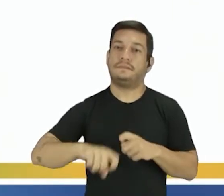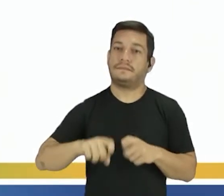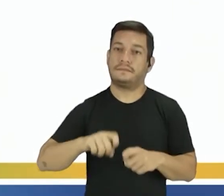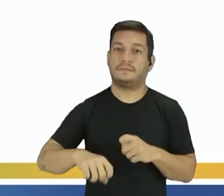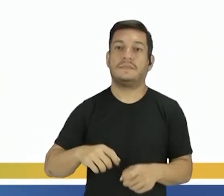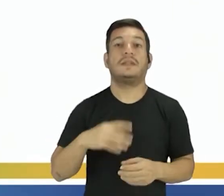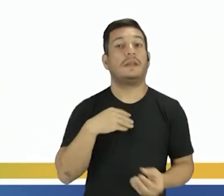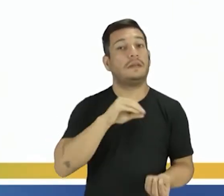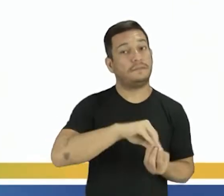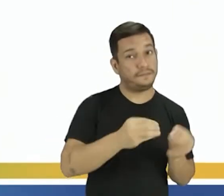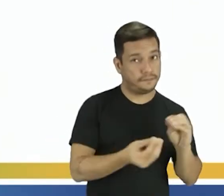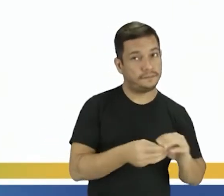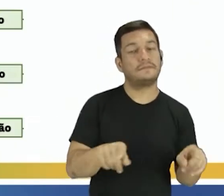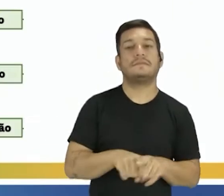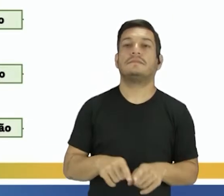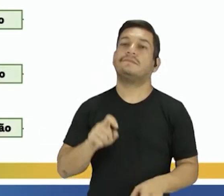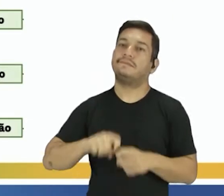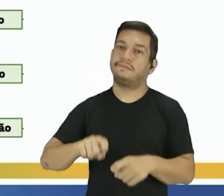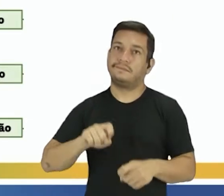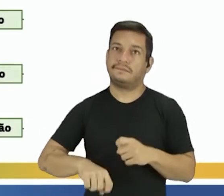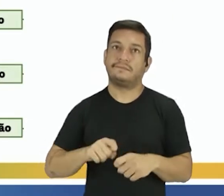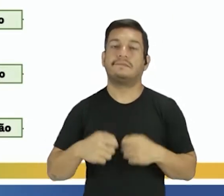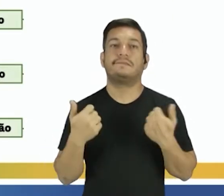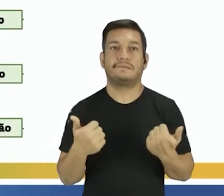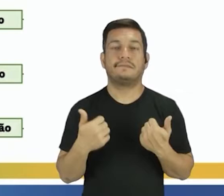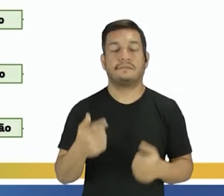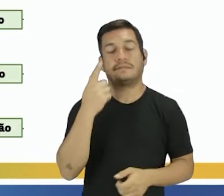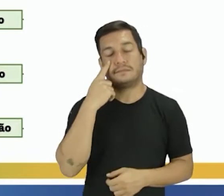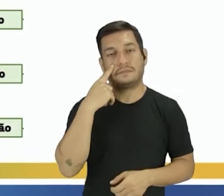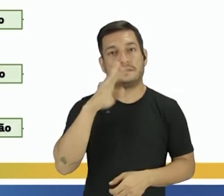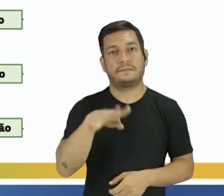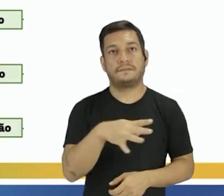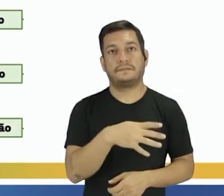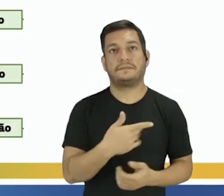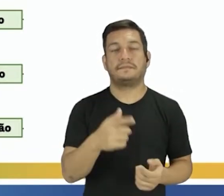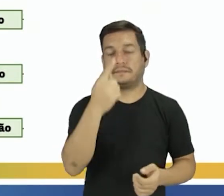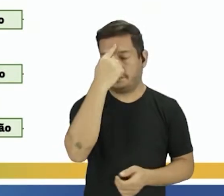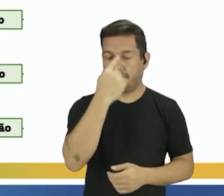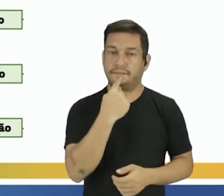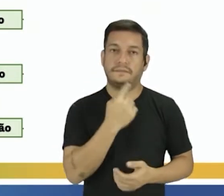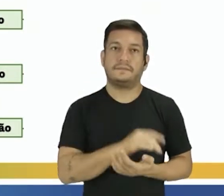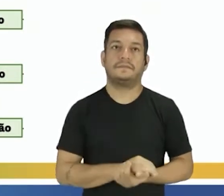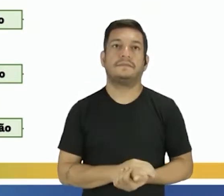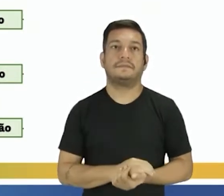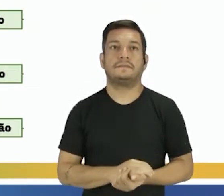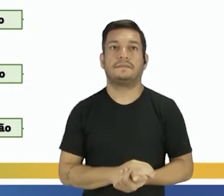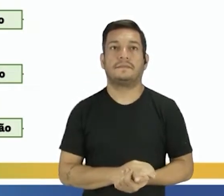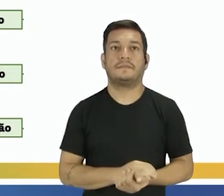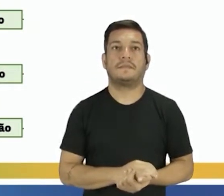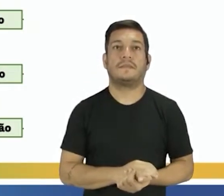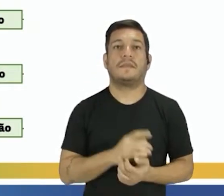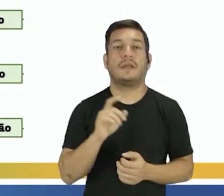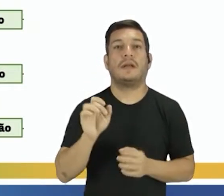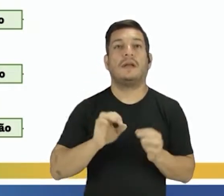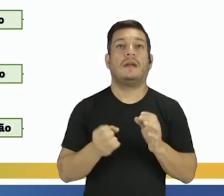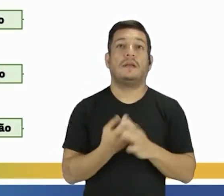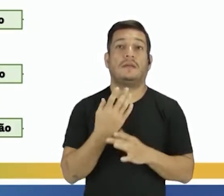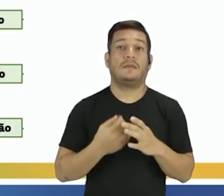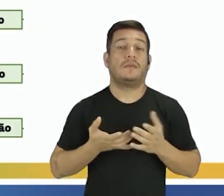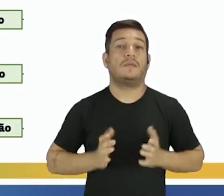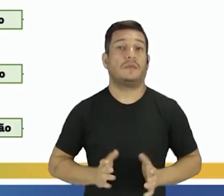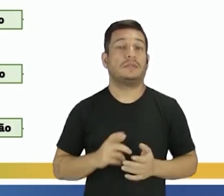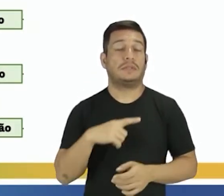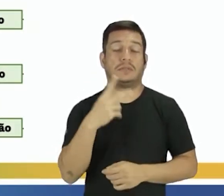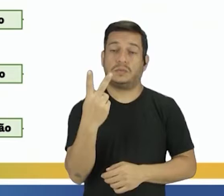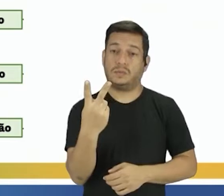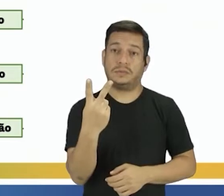reprodução assexuada e sexuada, tá? Vamos ver no quadro aí. A reprodução ela é organizada de duas